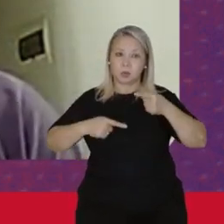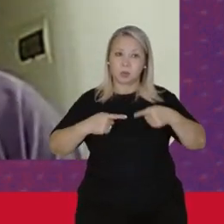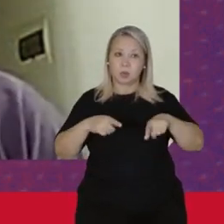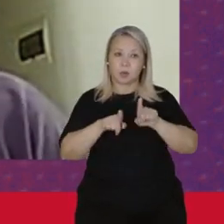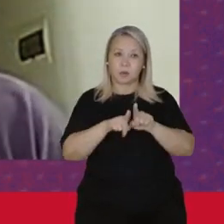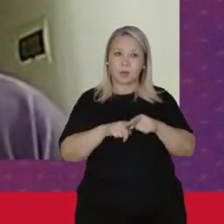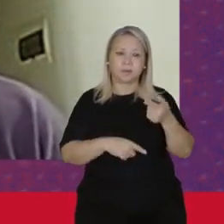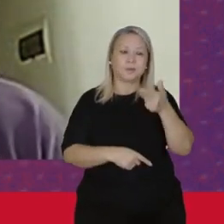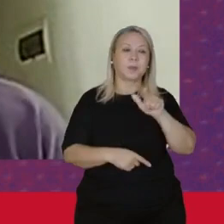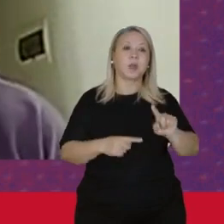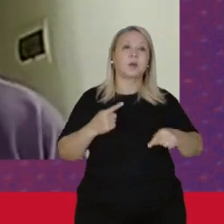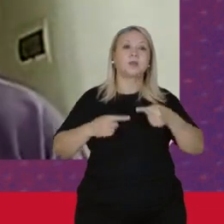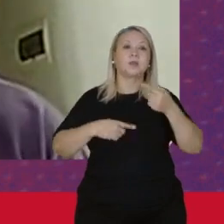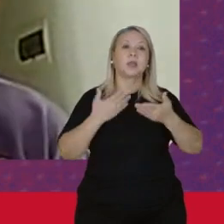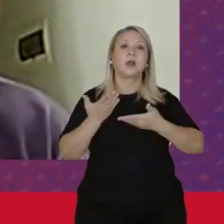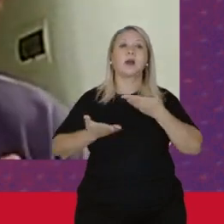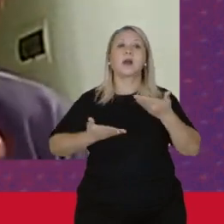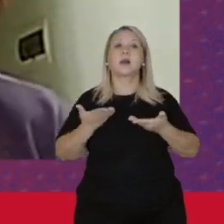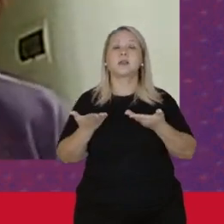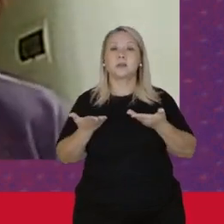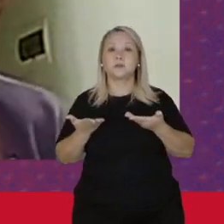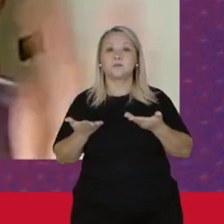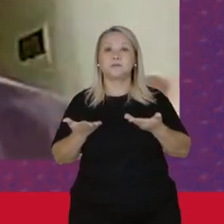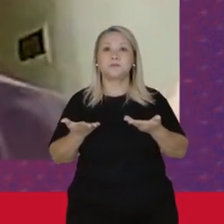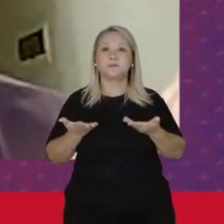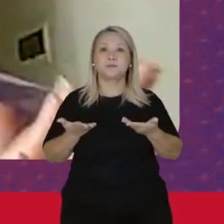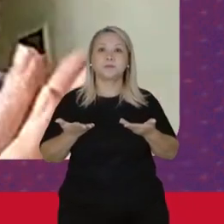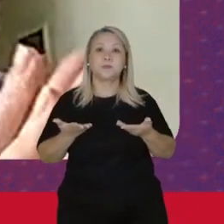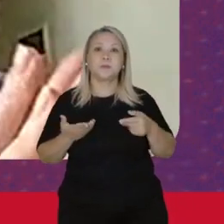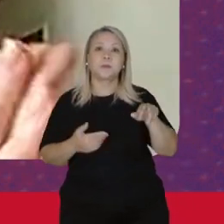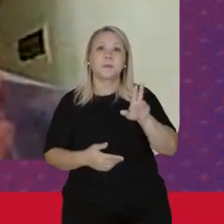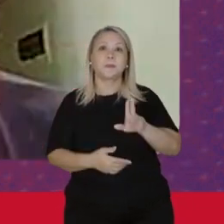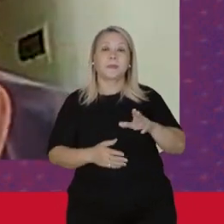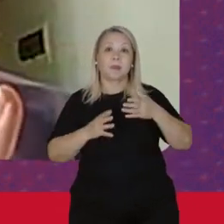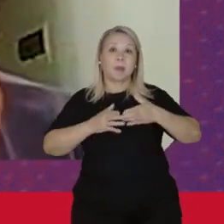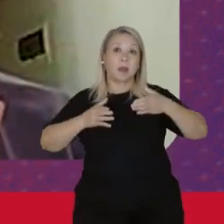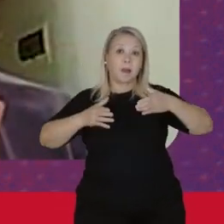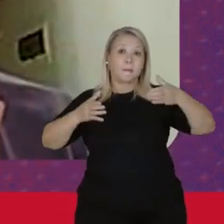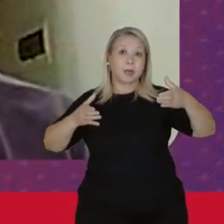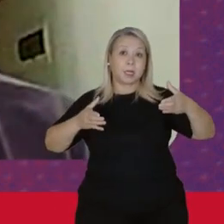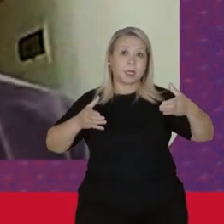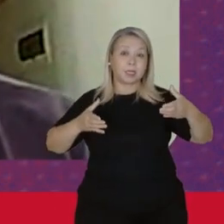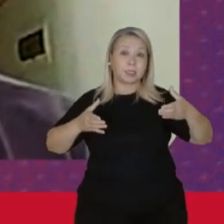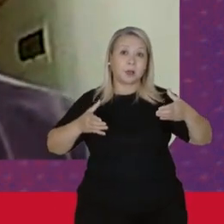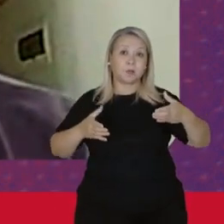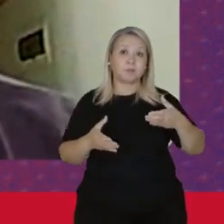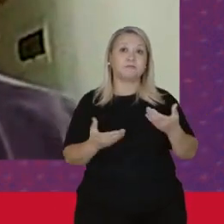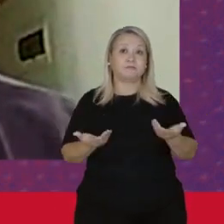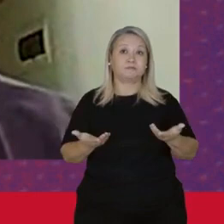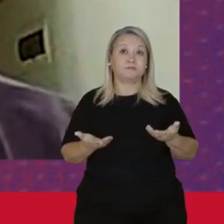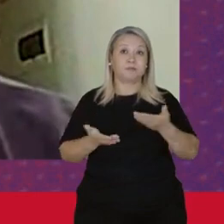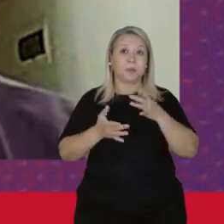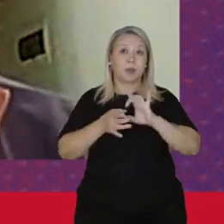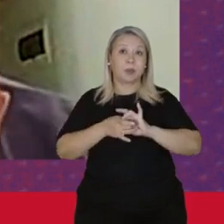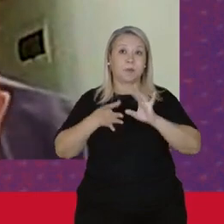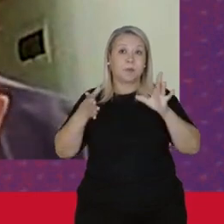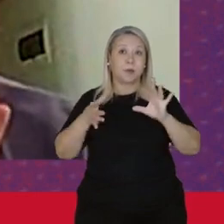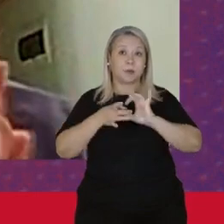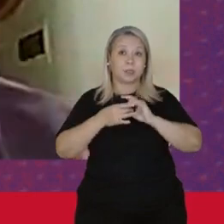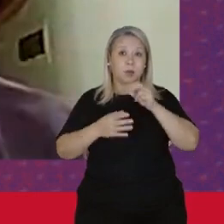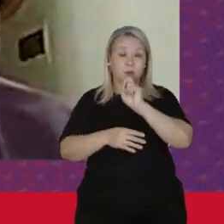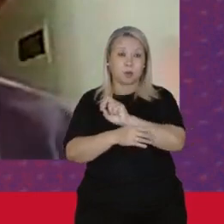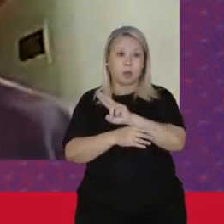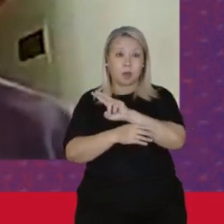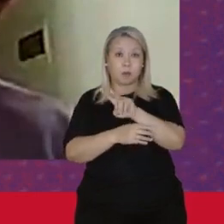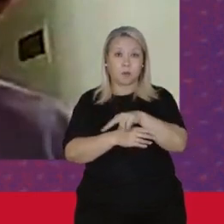uma outra discussão é em relação à ampliação, né, à permissão da